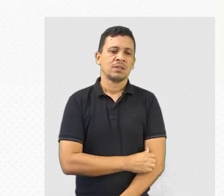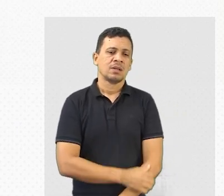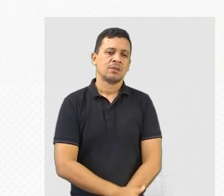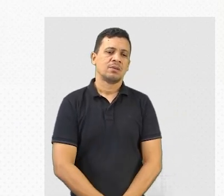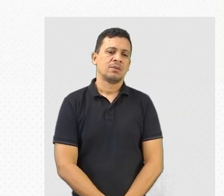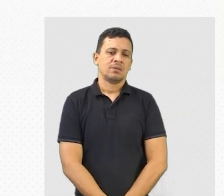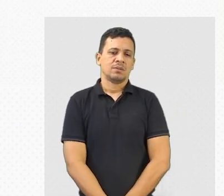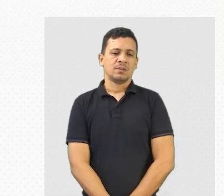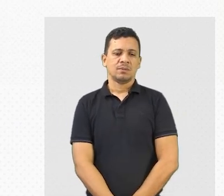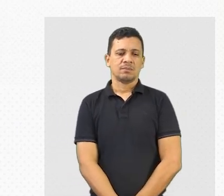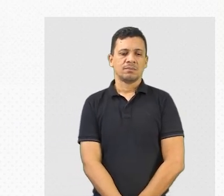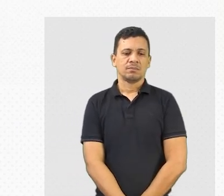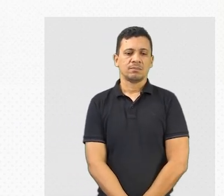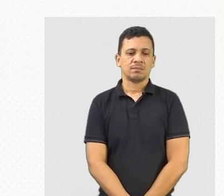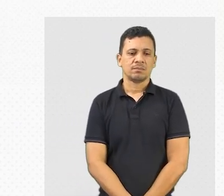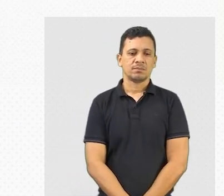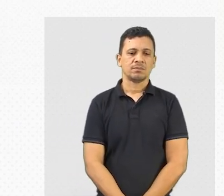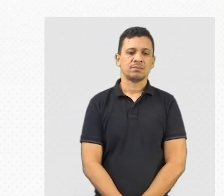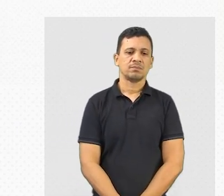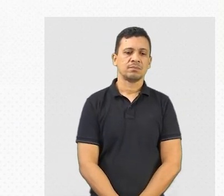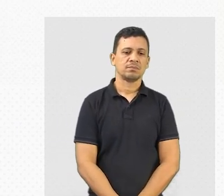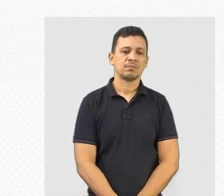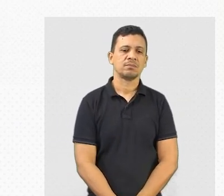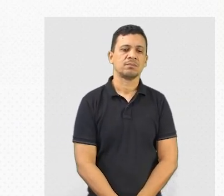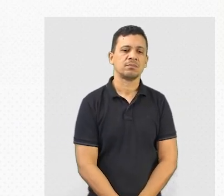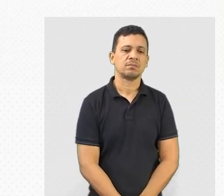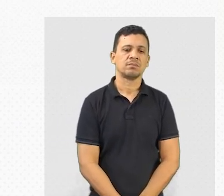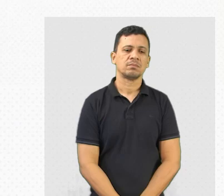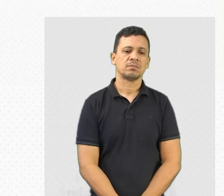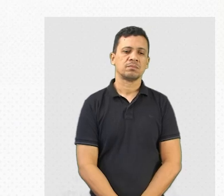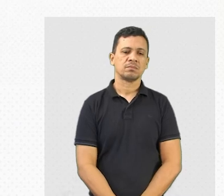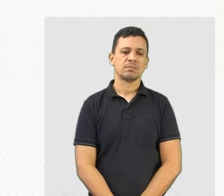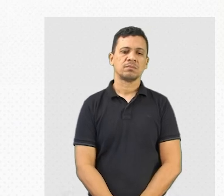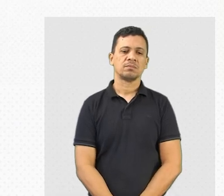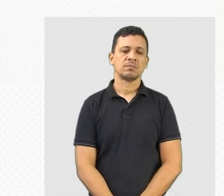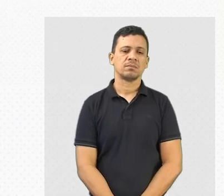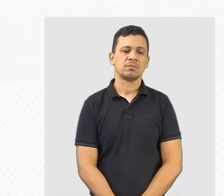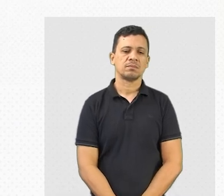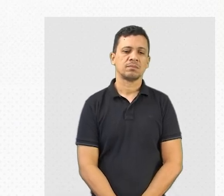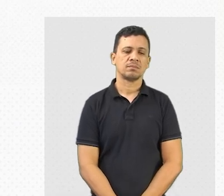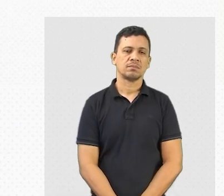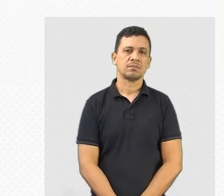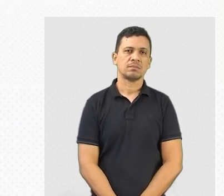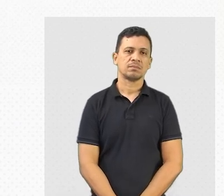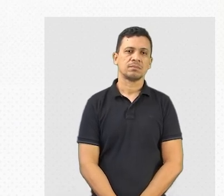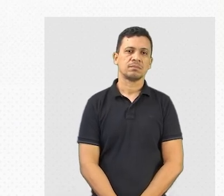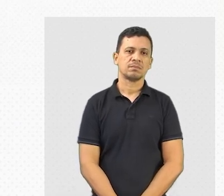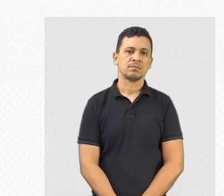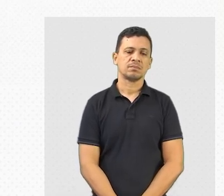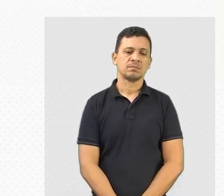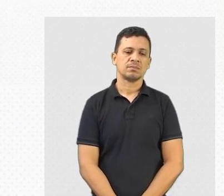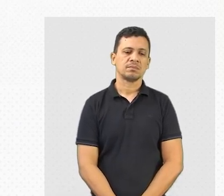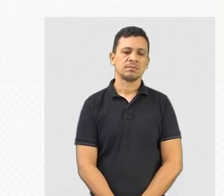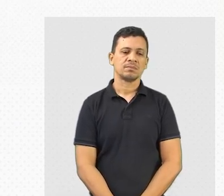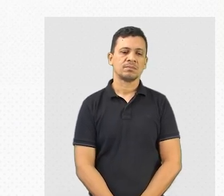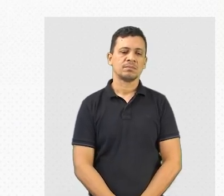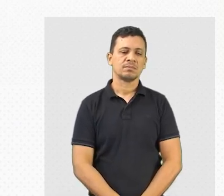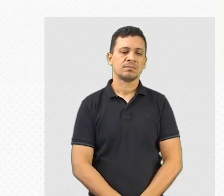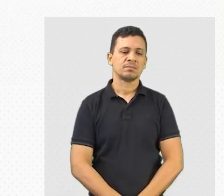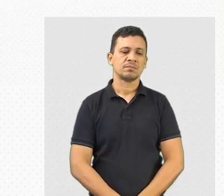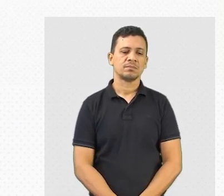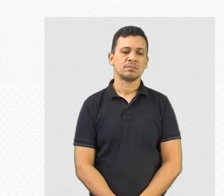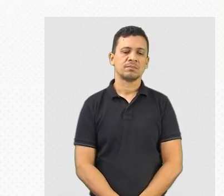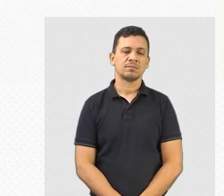is now or never. 'Cause I ain't gonna live forever. I just want to live while